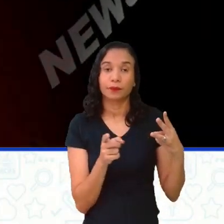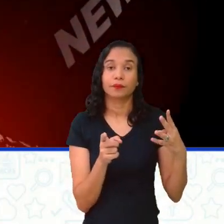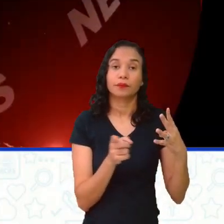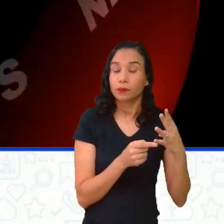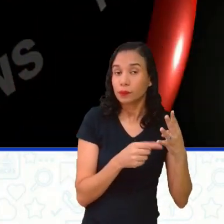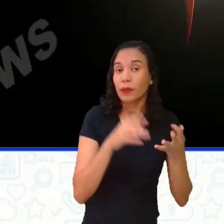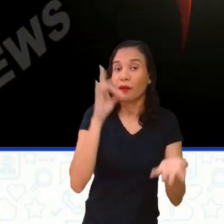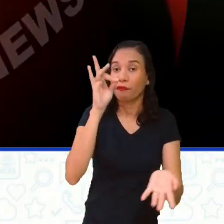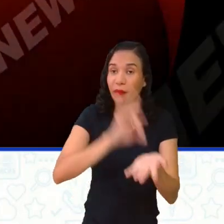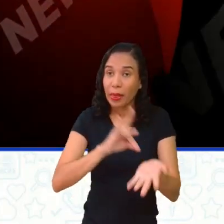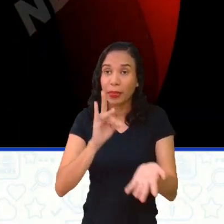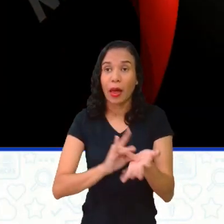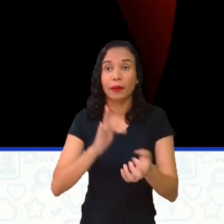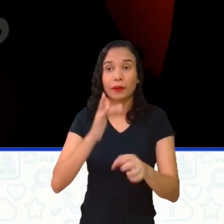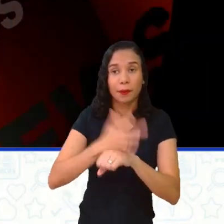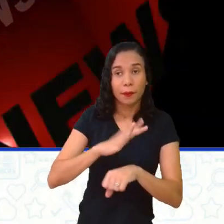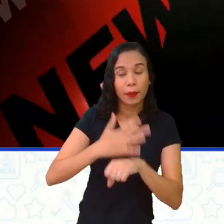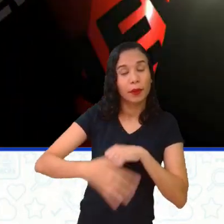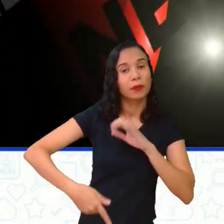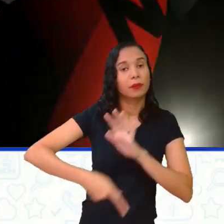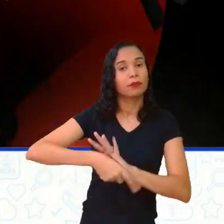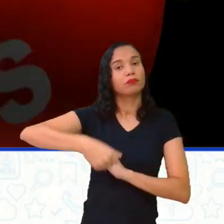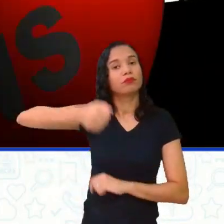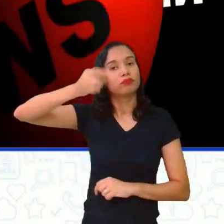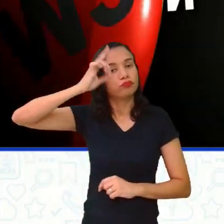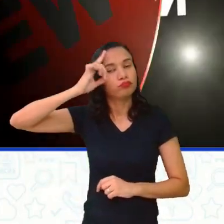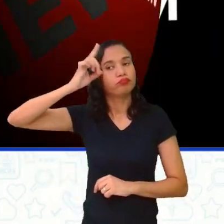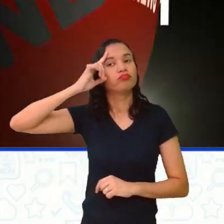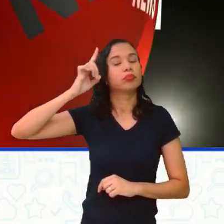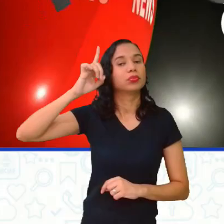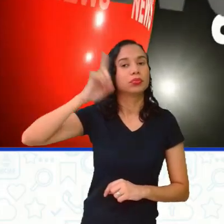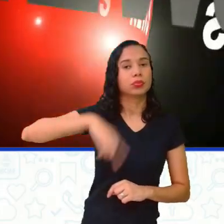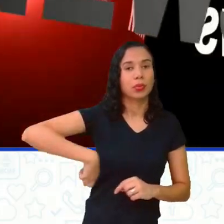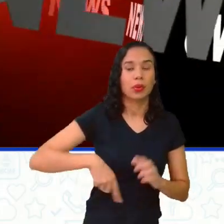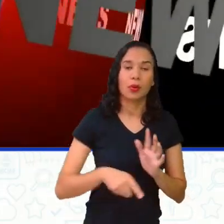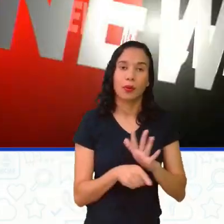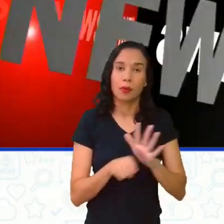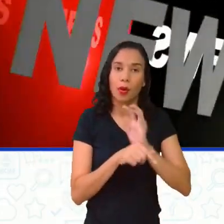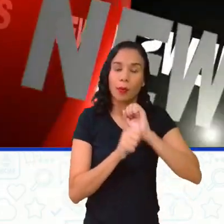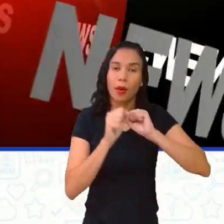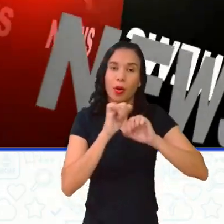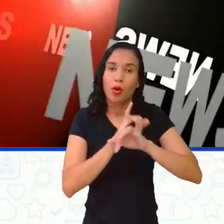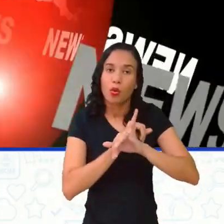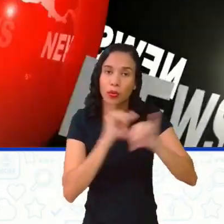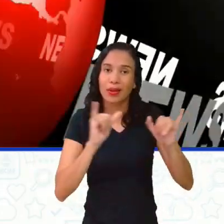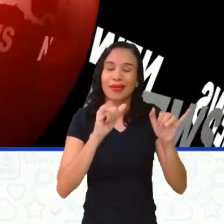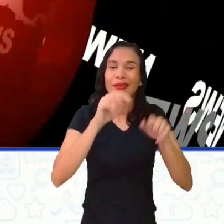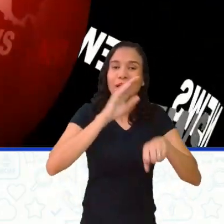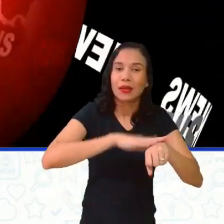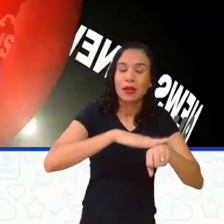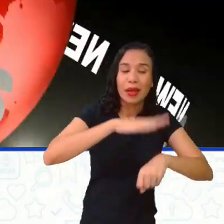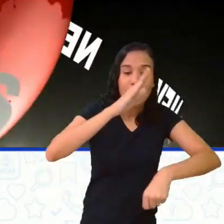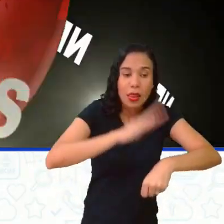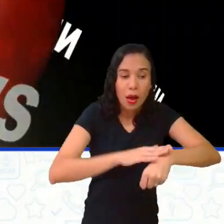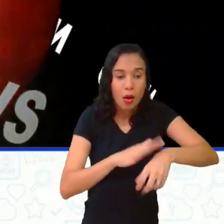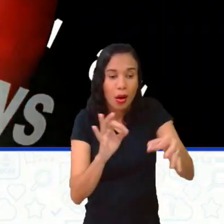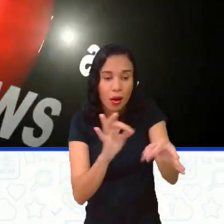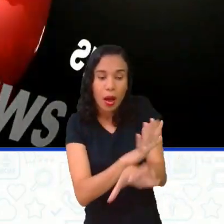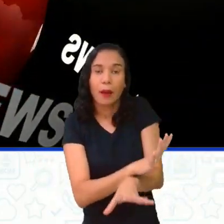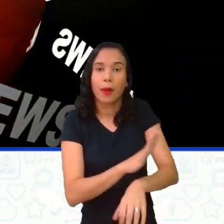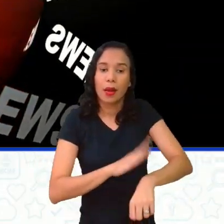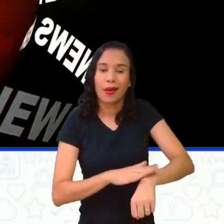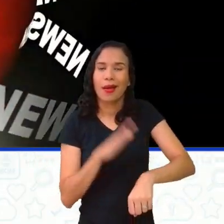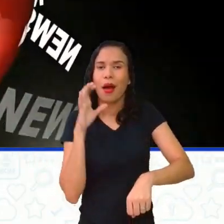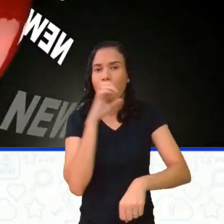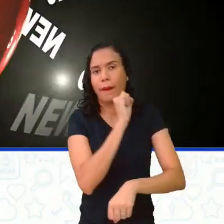atuais e do cotidiano. A notícia é um gênero textual muito efêmero. O que isso significa? Significa que ele tem um